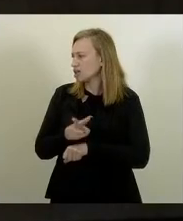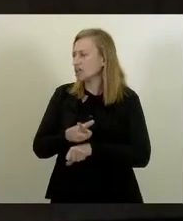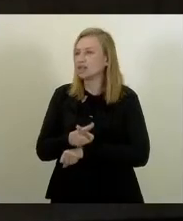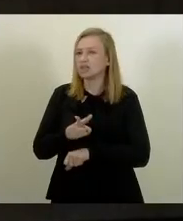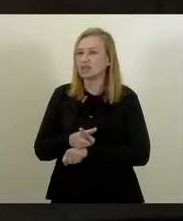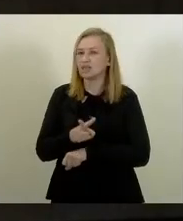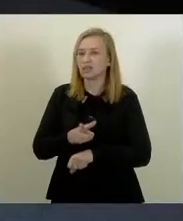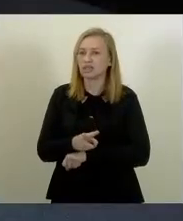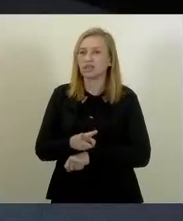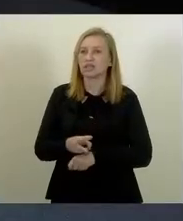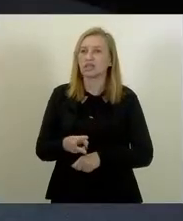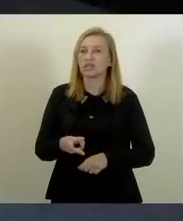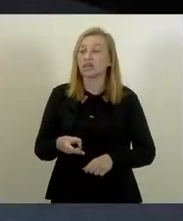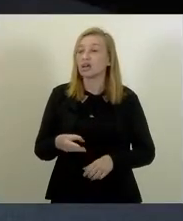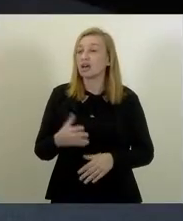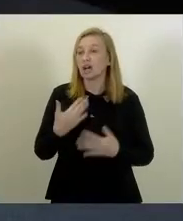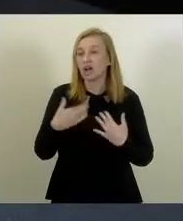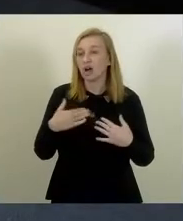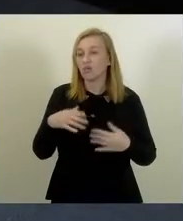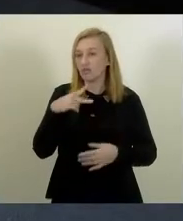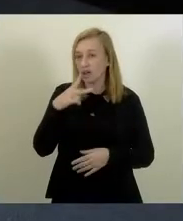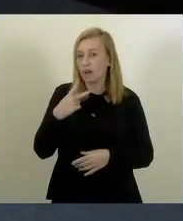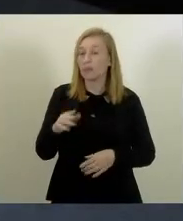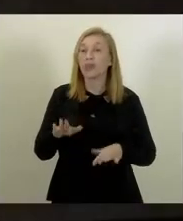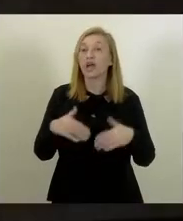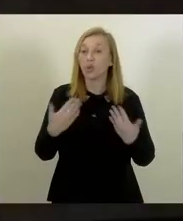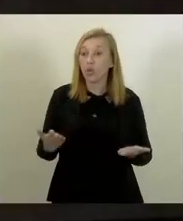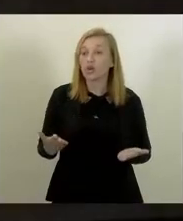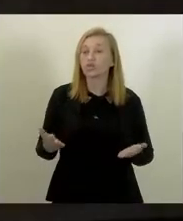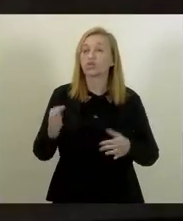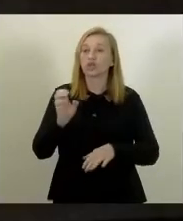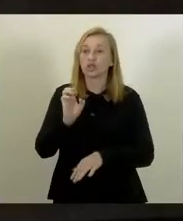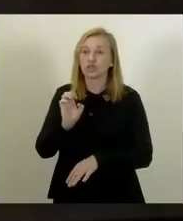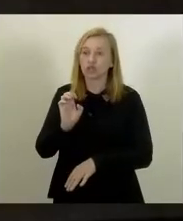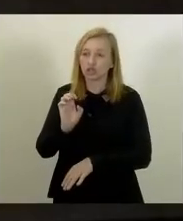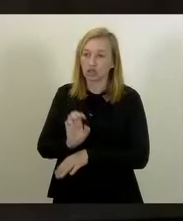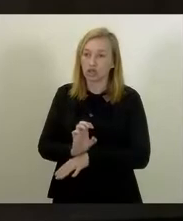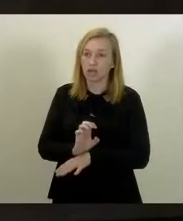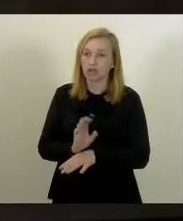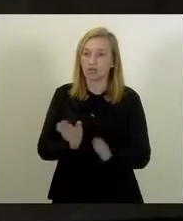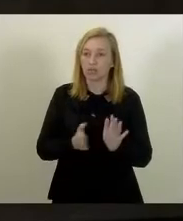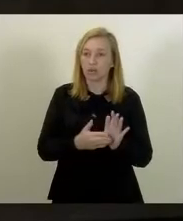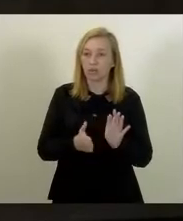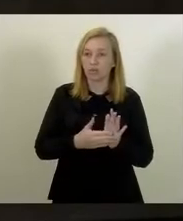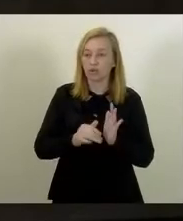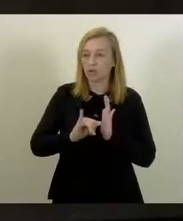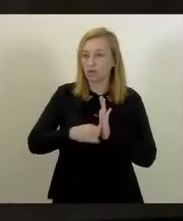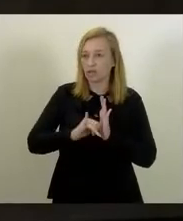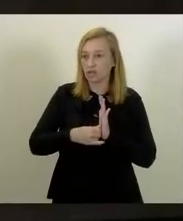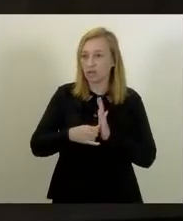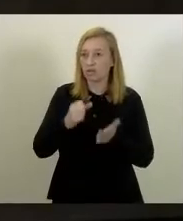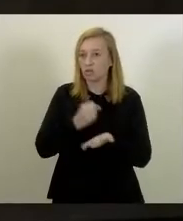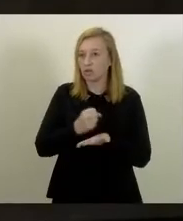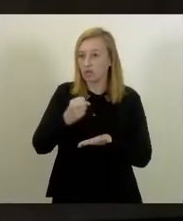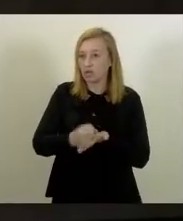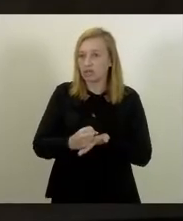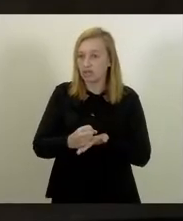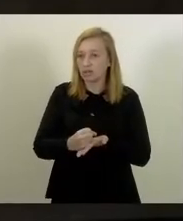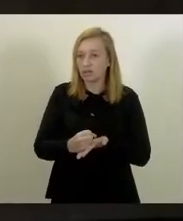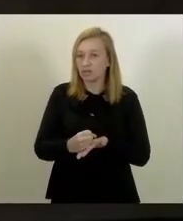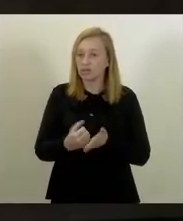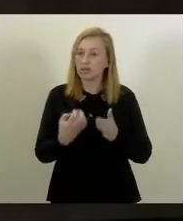muita tranquilidade em dizer isso. Porque quando o Estado propõe no edital a contratação dessas empresas,